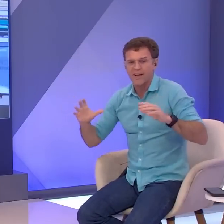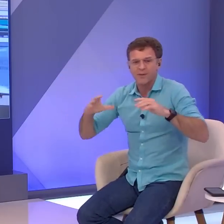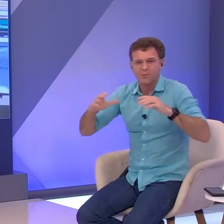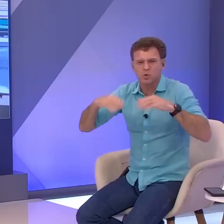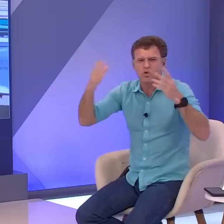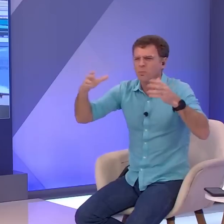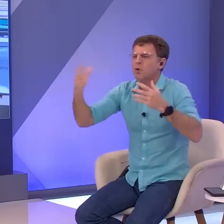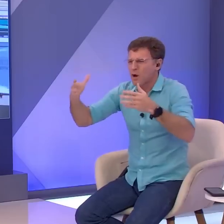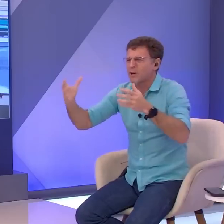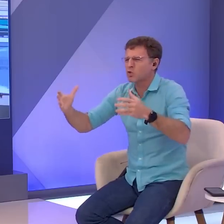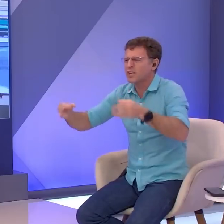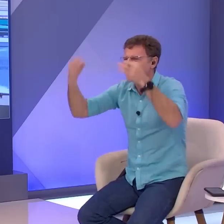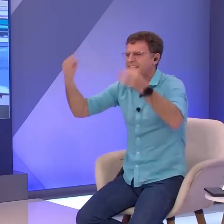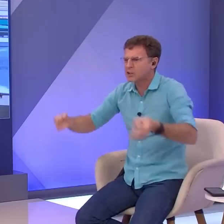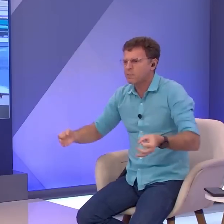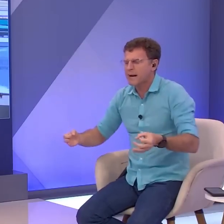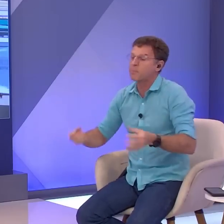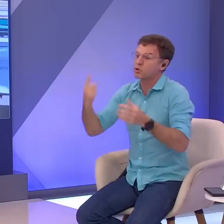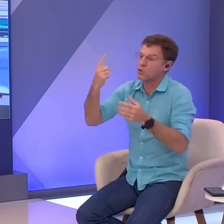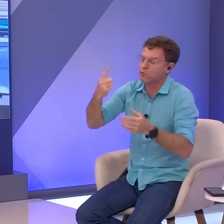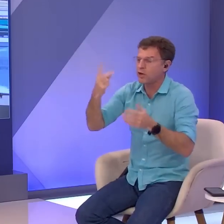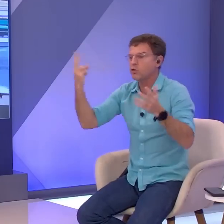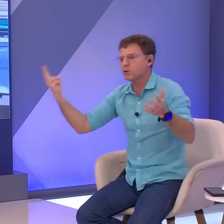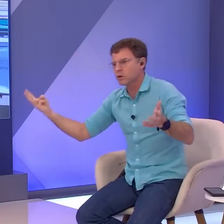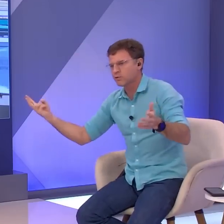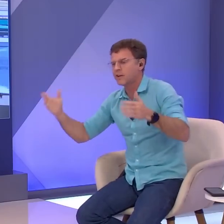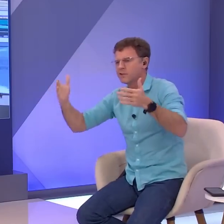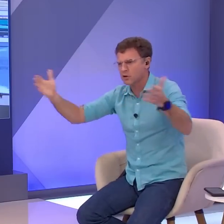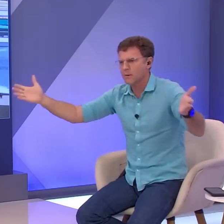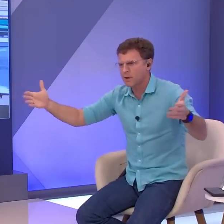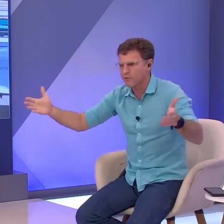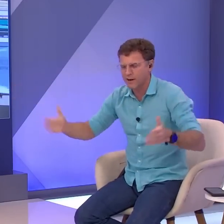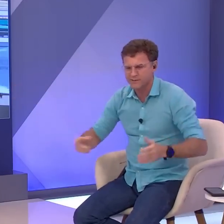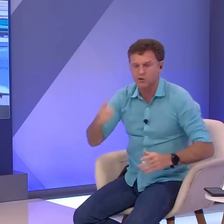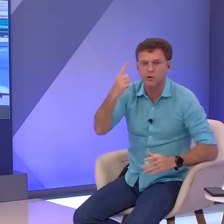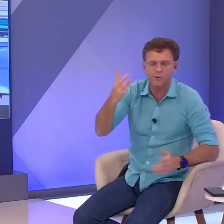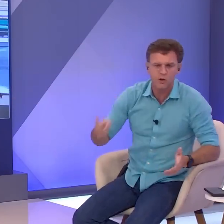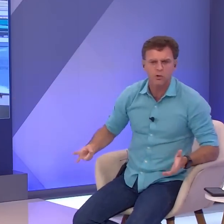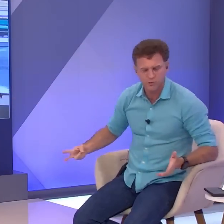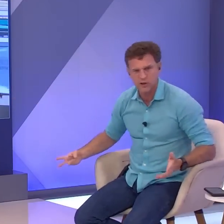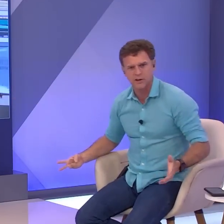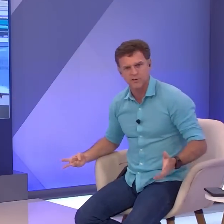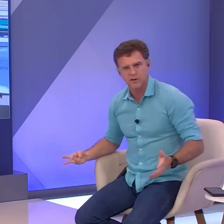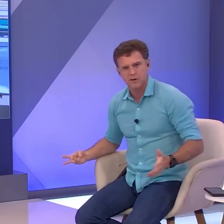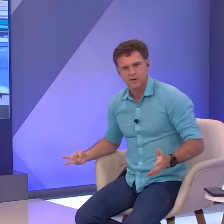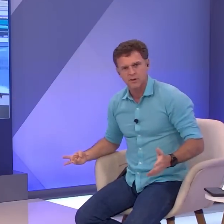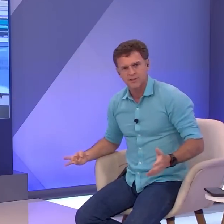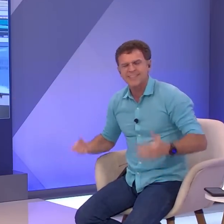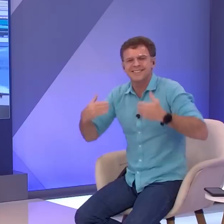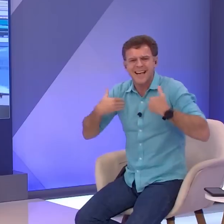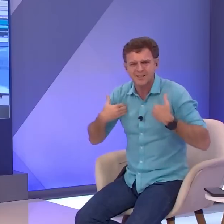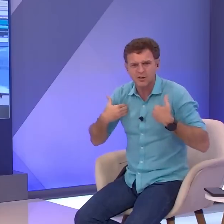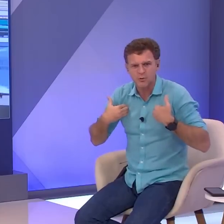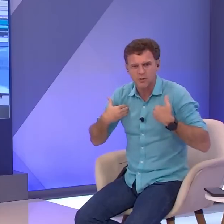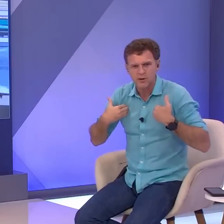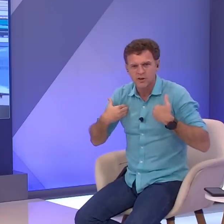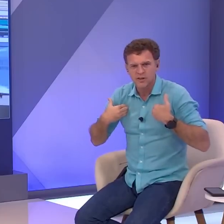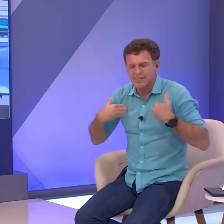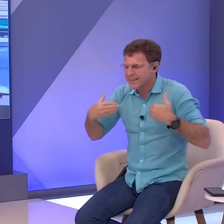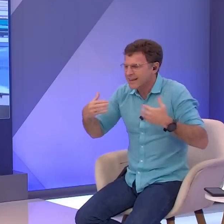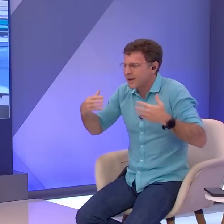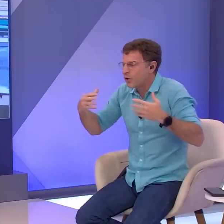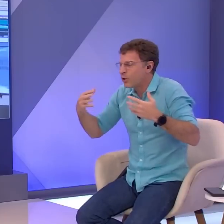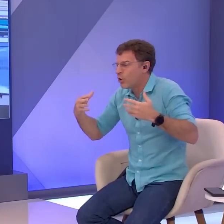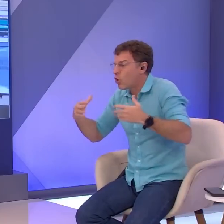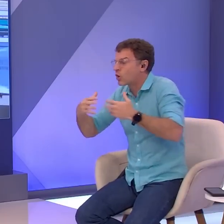que me incomodam. Tudo no plural masculino é chato pra caramba, porque eu tenho 1 filho e 2 filhas. Então é melhor falar assim, eu tenho 1 filho e 2 filhas. Vocês acham